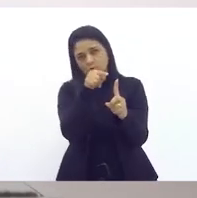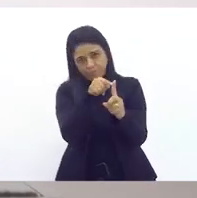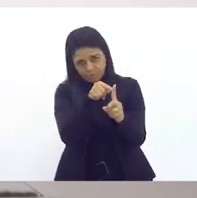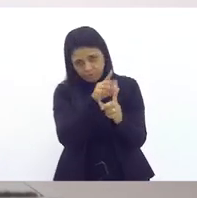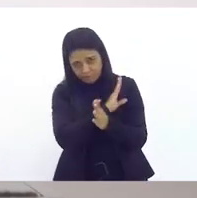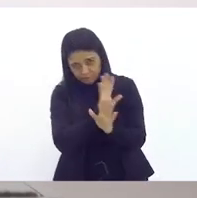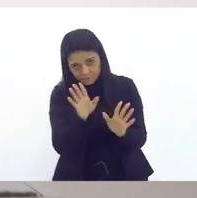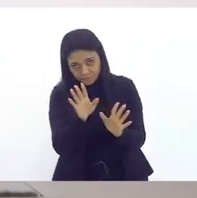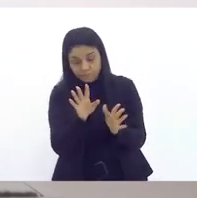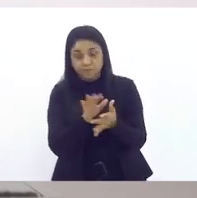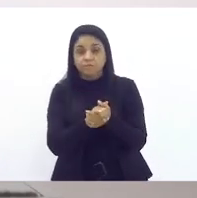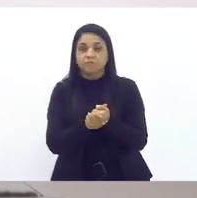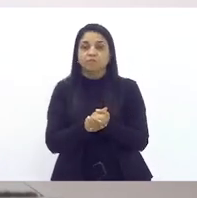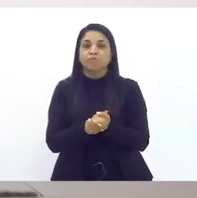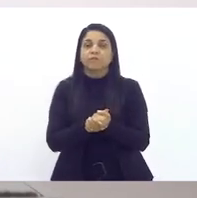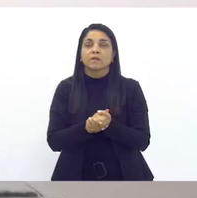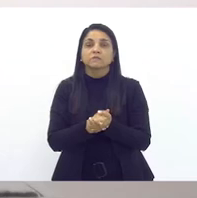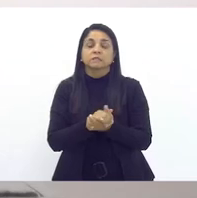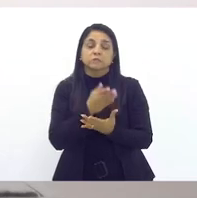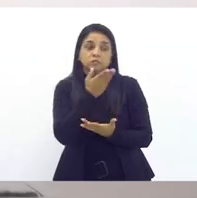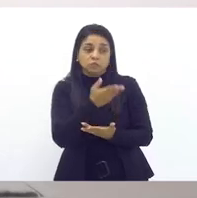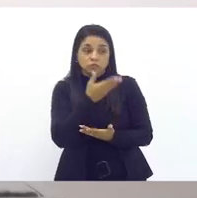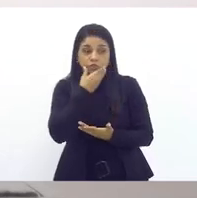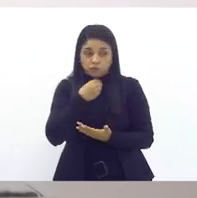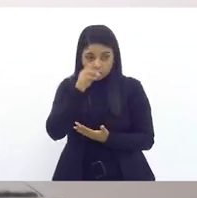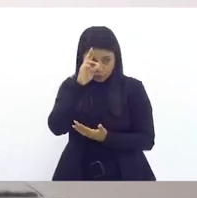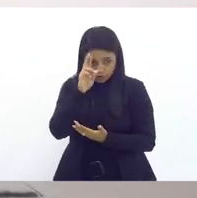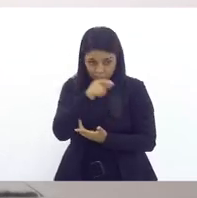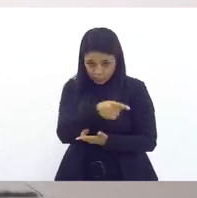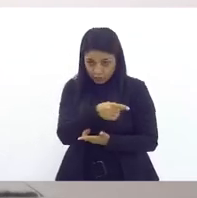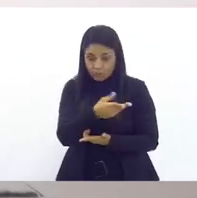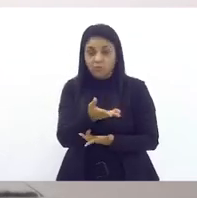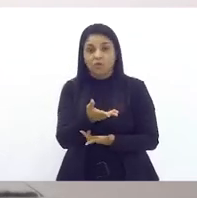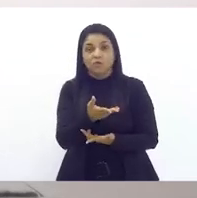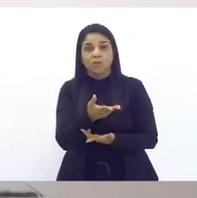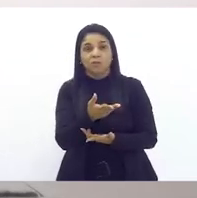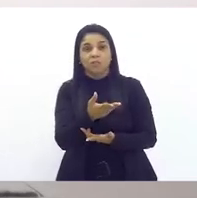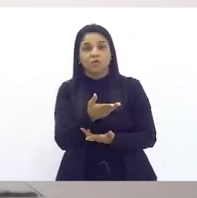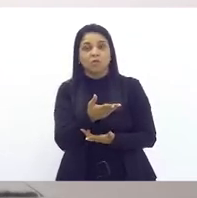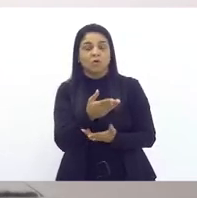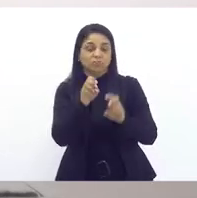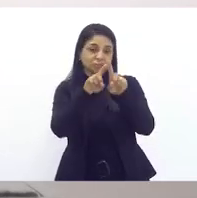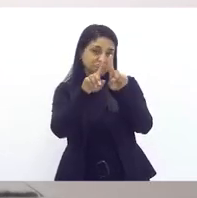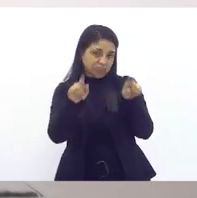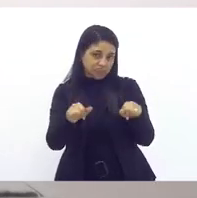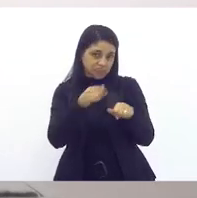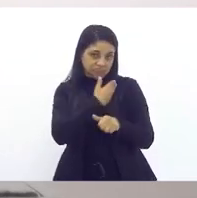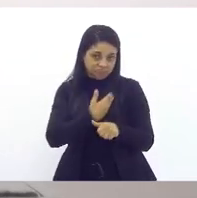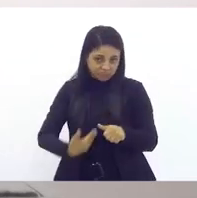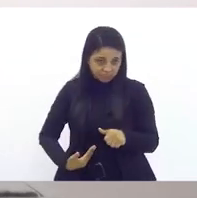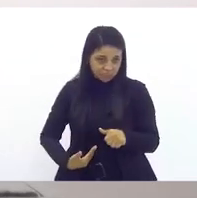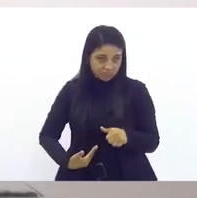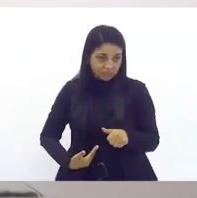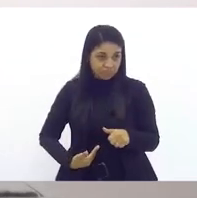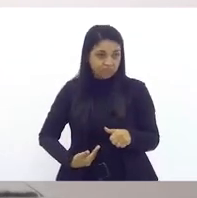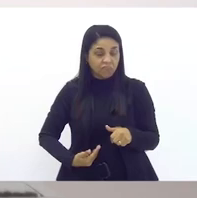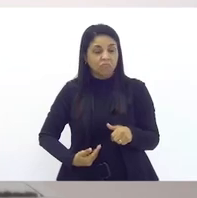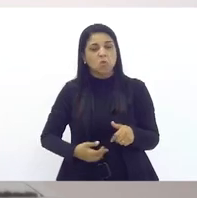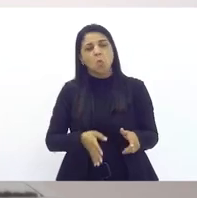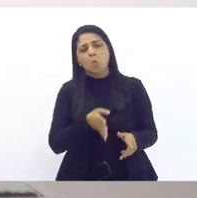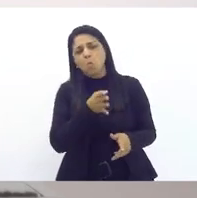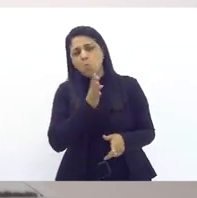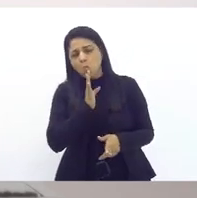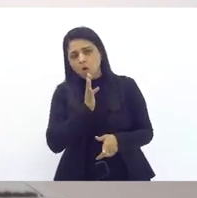que o senhor, como servidor público, fala a língua do funcionalismo,